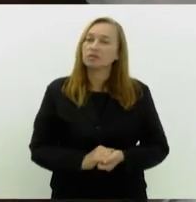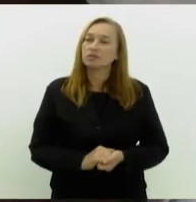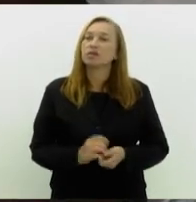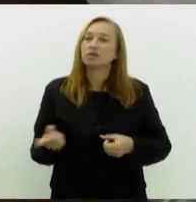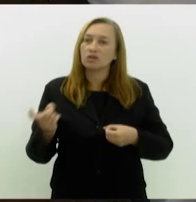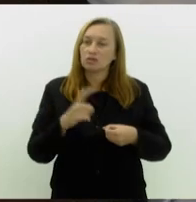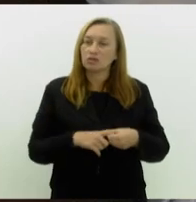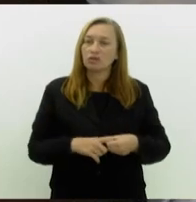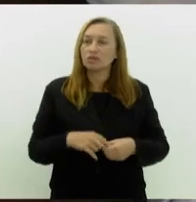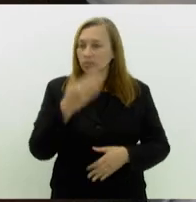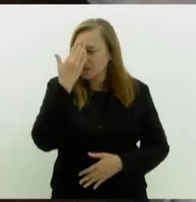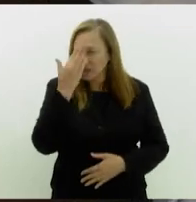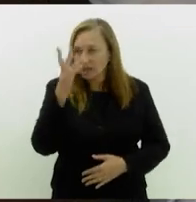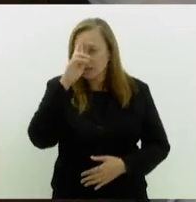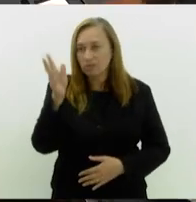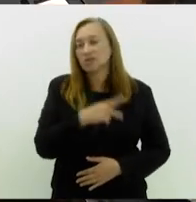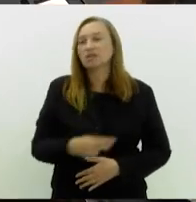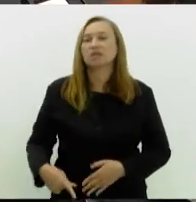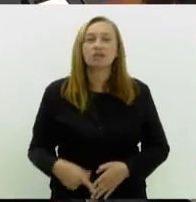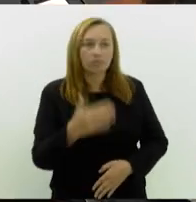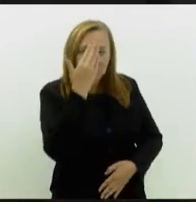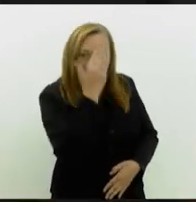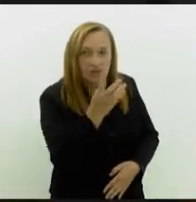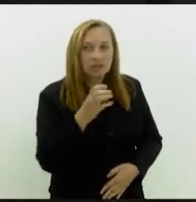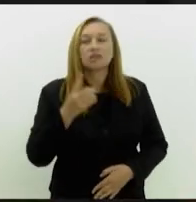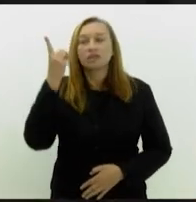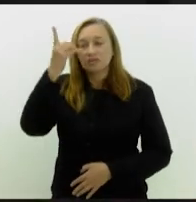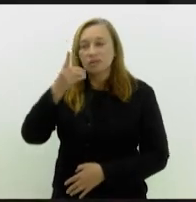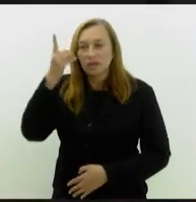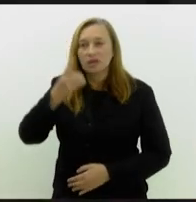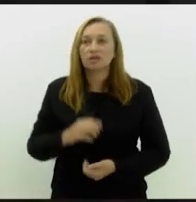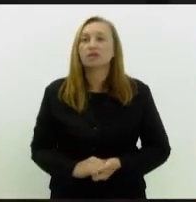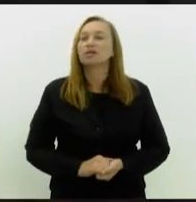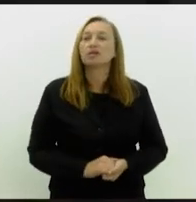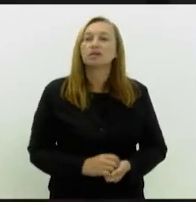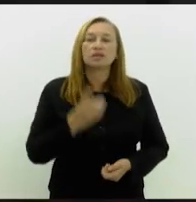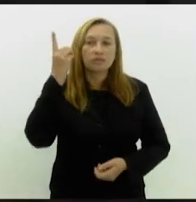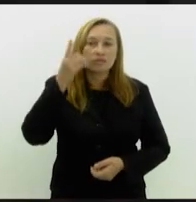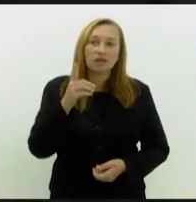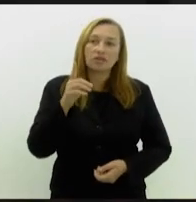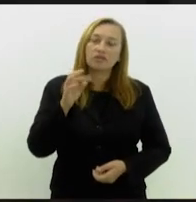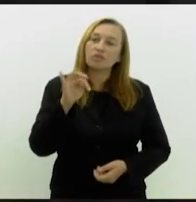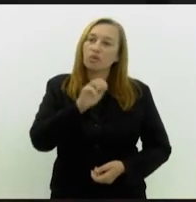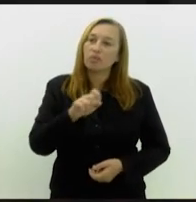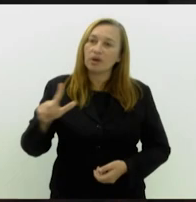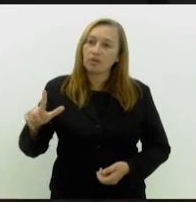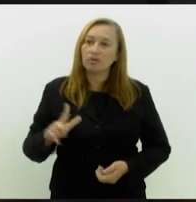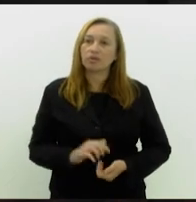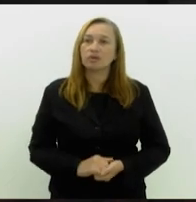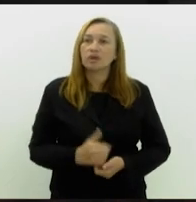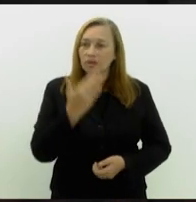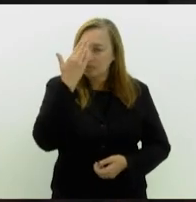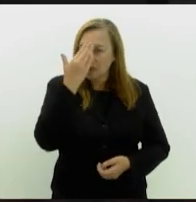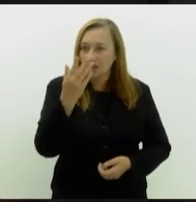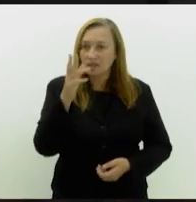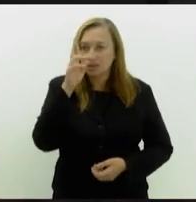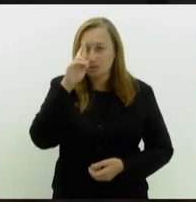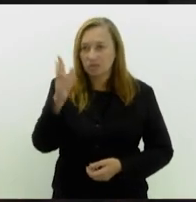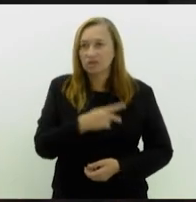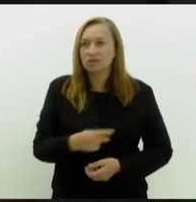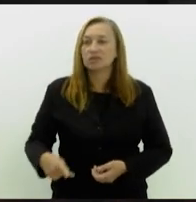retorno agradeço Presidente Muito obrigado obrigado deputada Deputado FIPE Obrigado